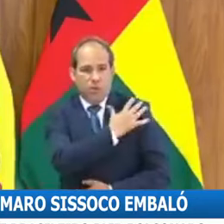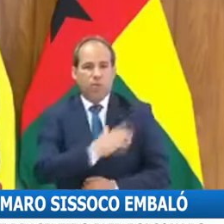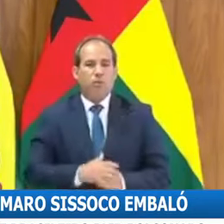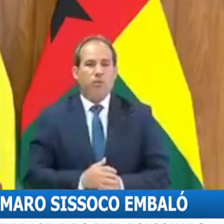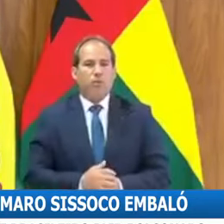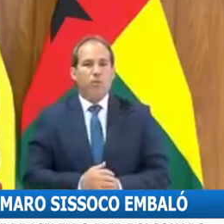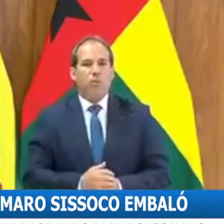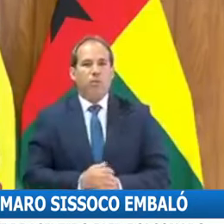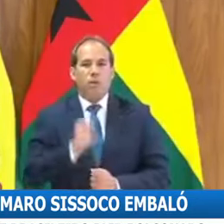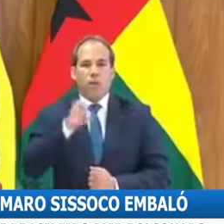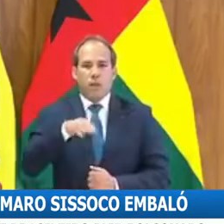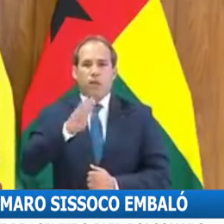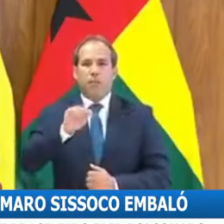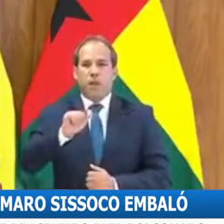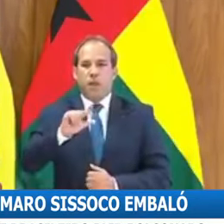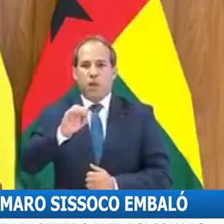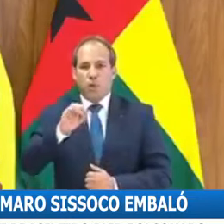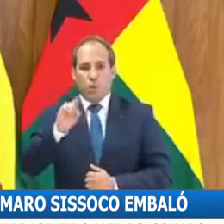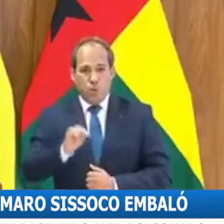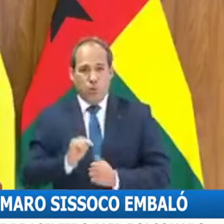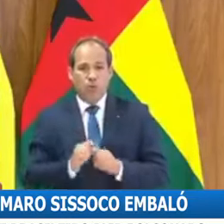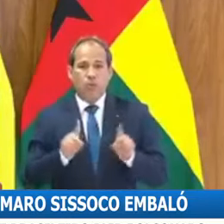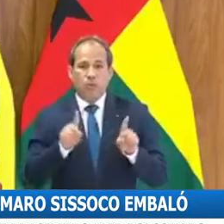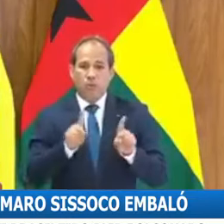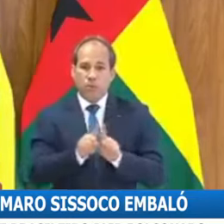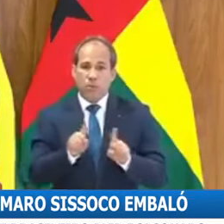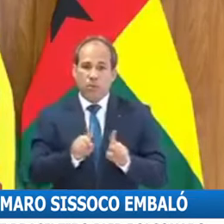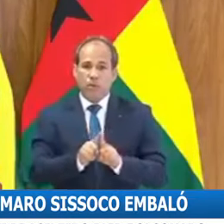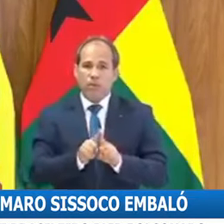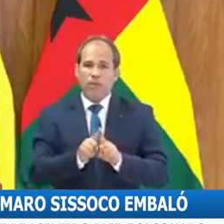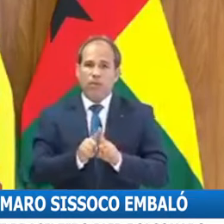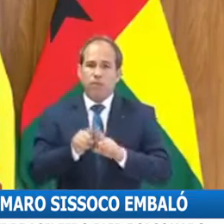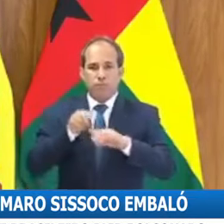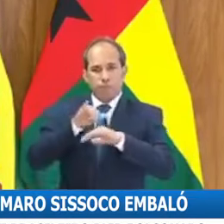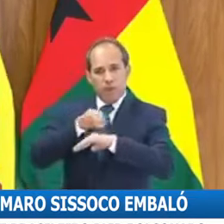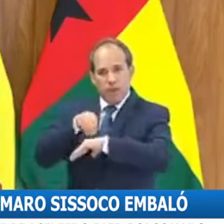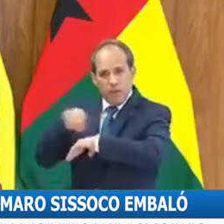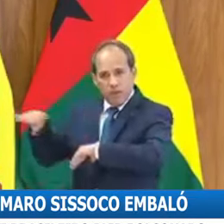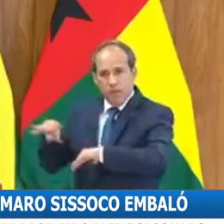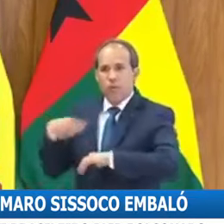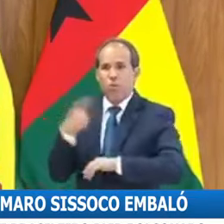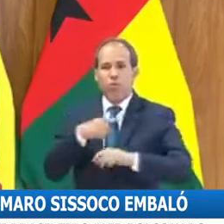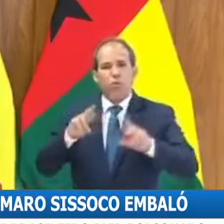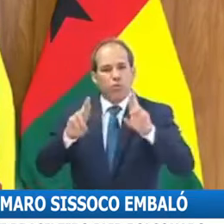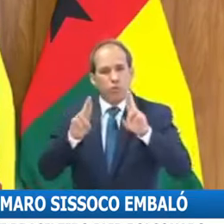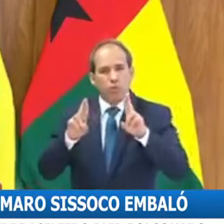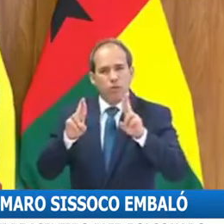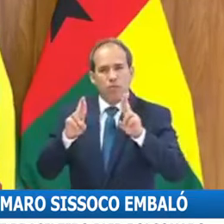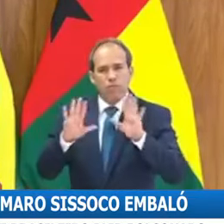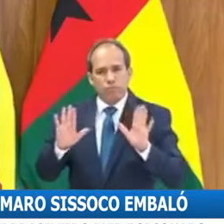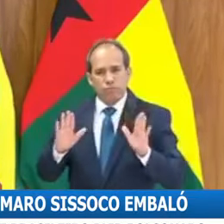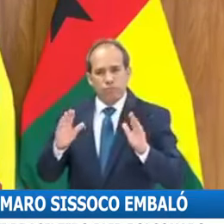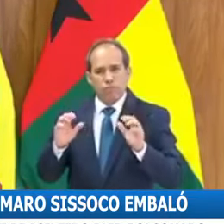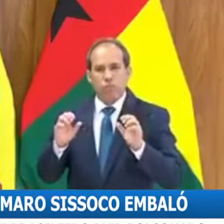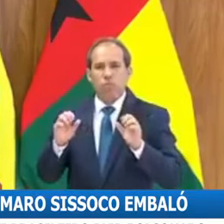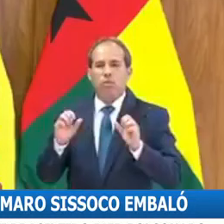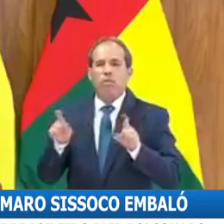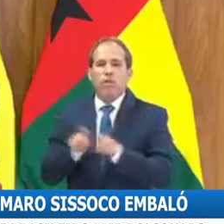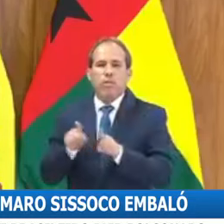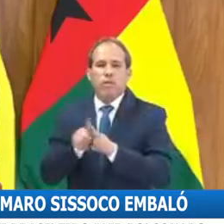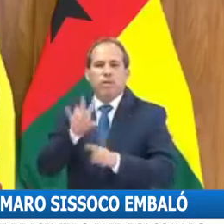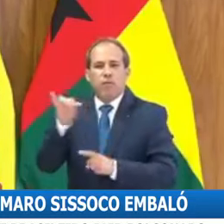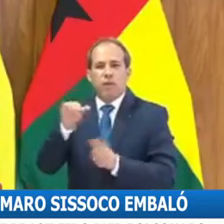embaló quer dizer que se torce e mais do que isto e vamos